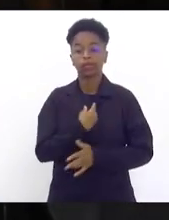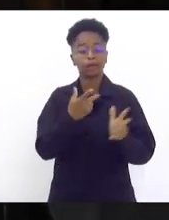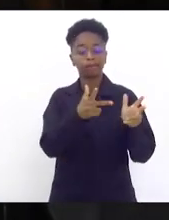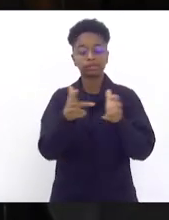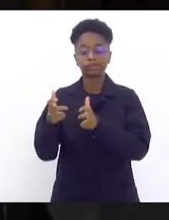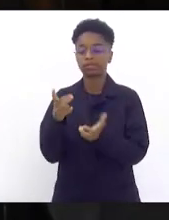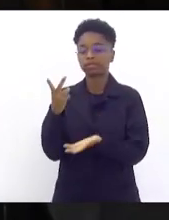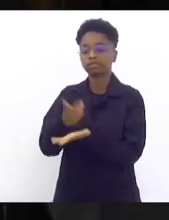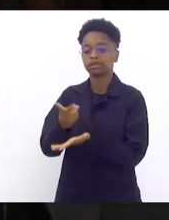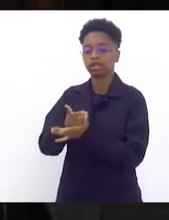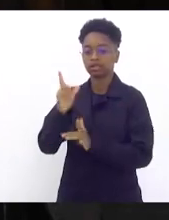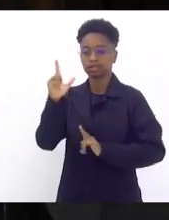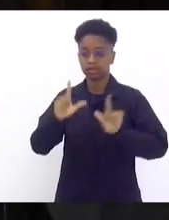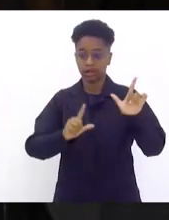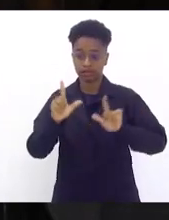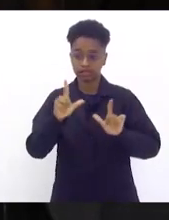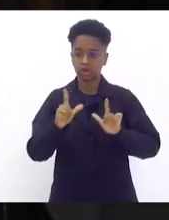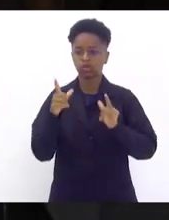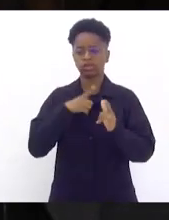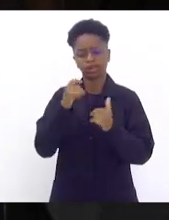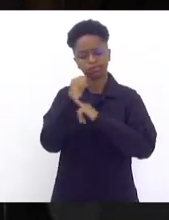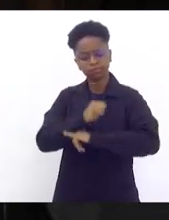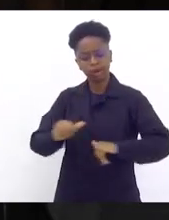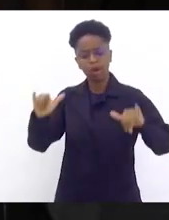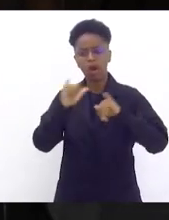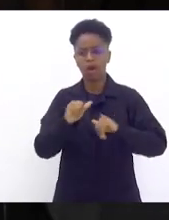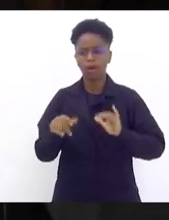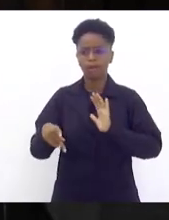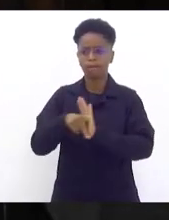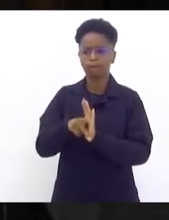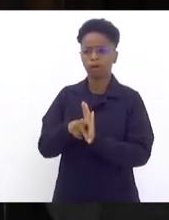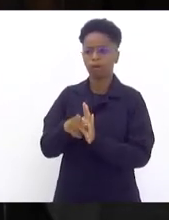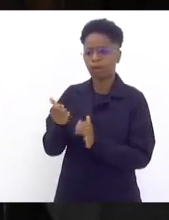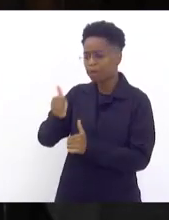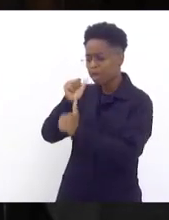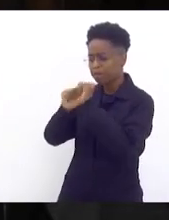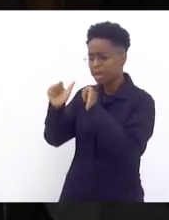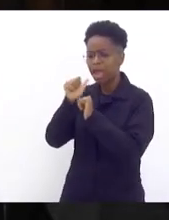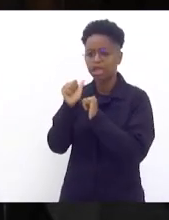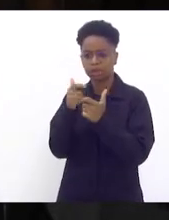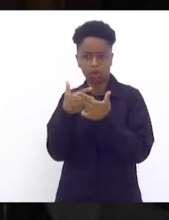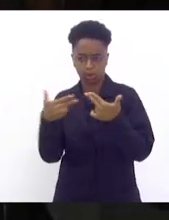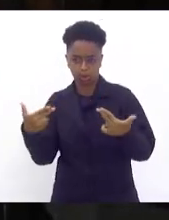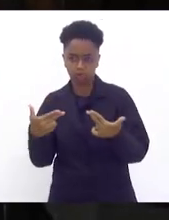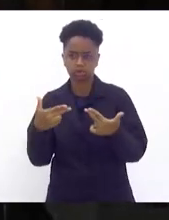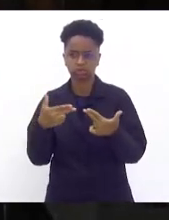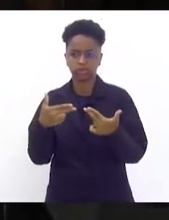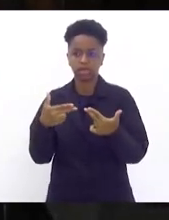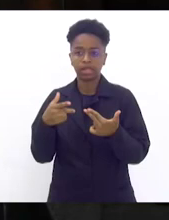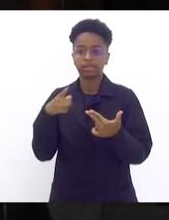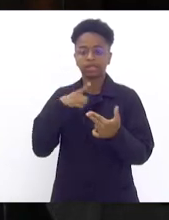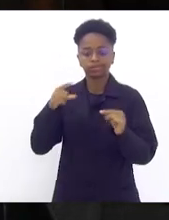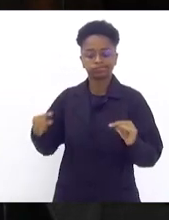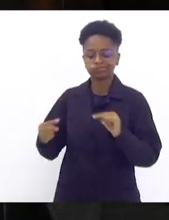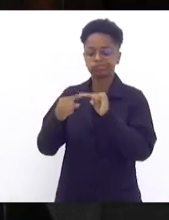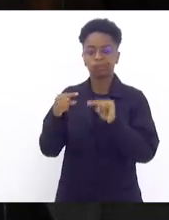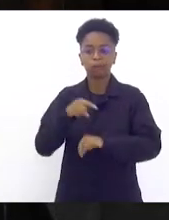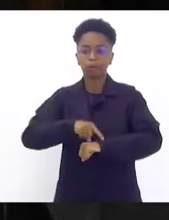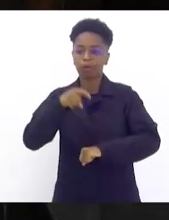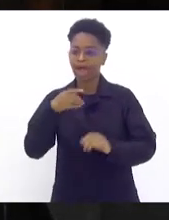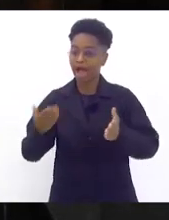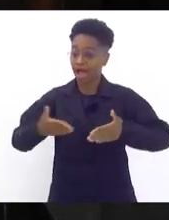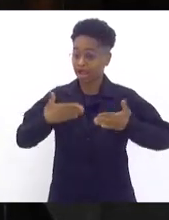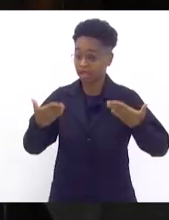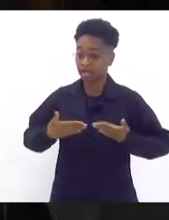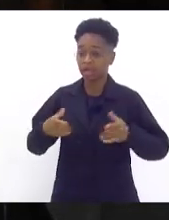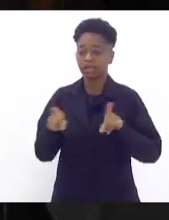na televisão propagandas de bebidas alcoólicas sendo associadas a momentos de alegria, a